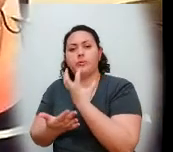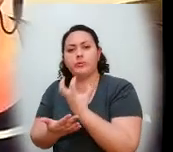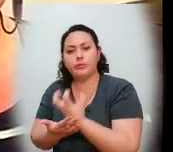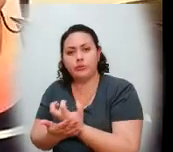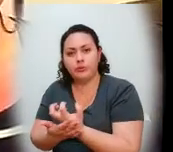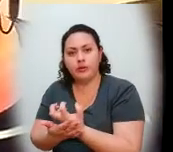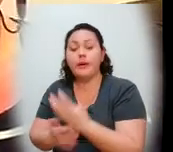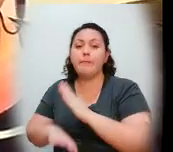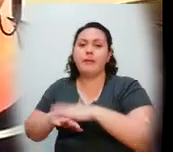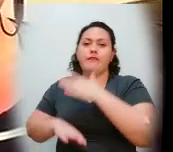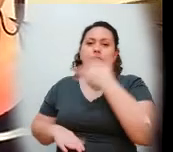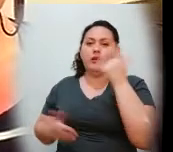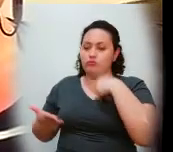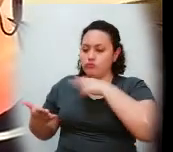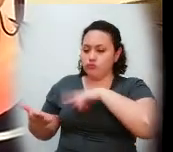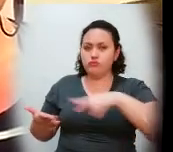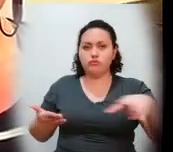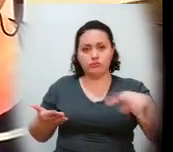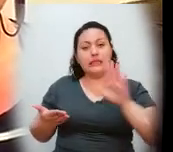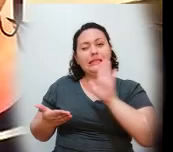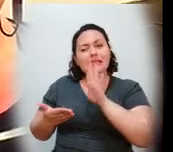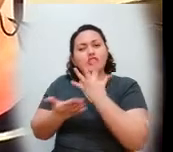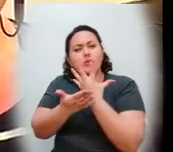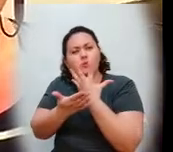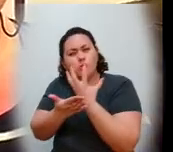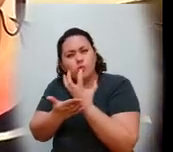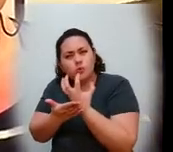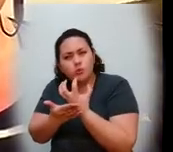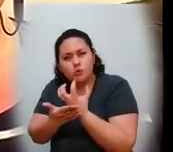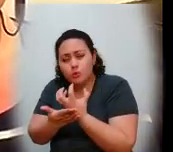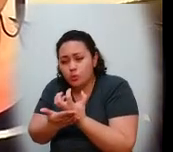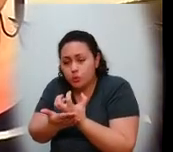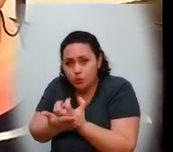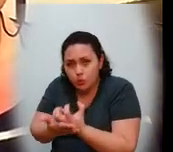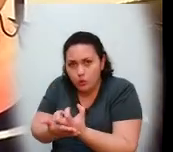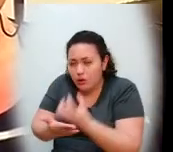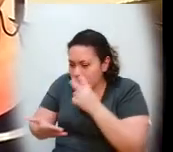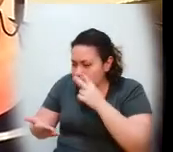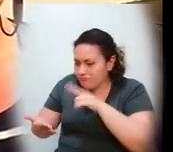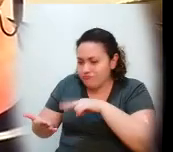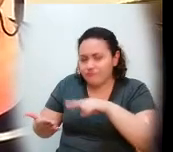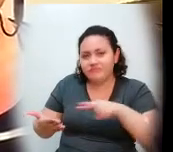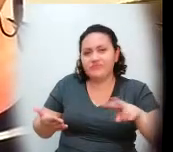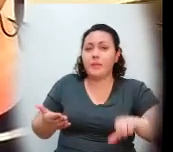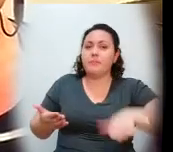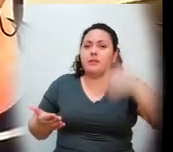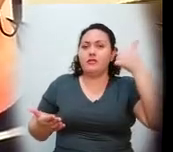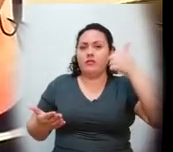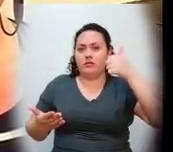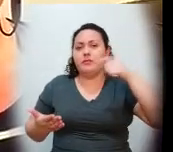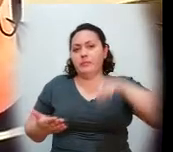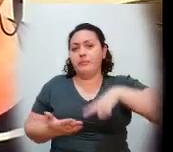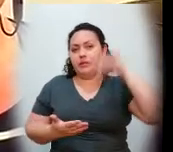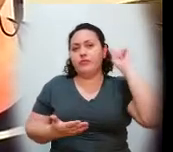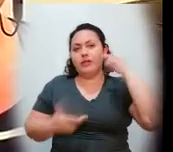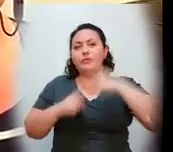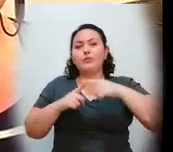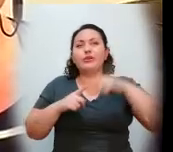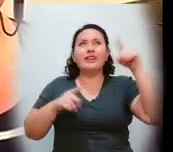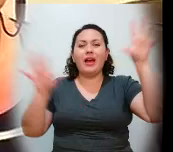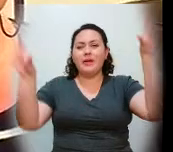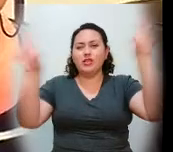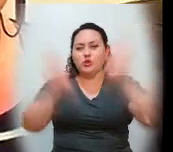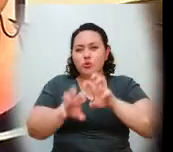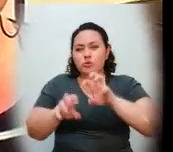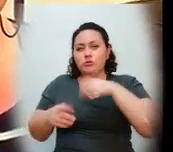né? Então, é procurar deixar bem com pouca luminosidade. No escuro, normalmente se consegue daí ler quando ele